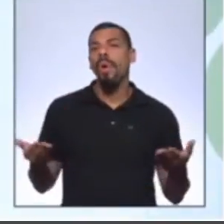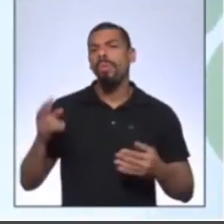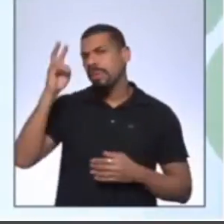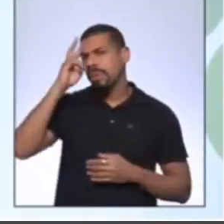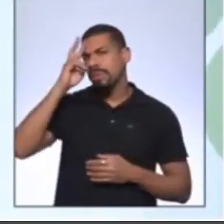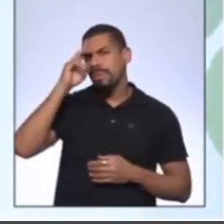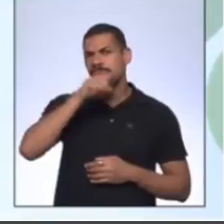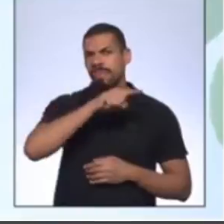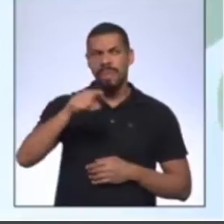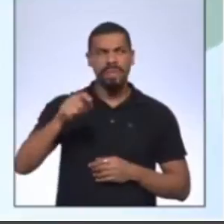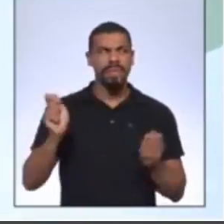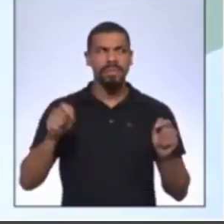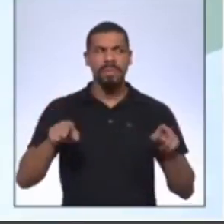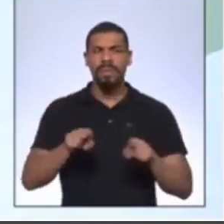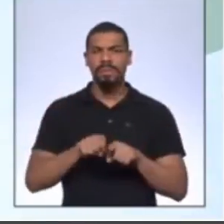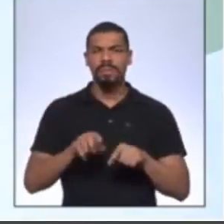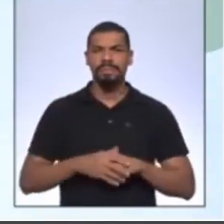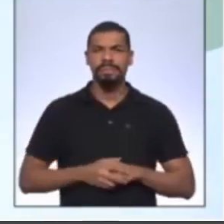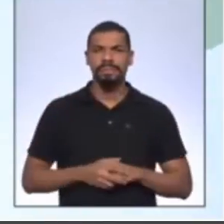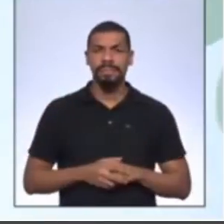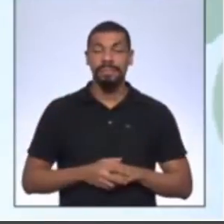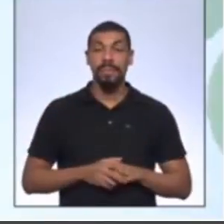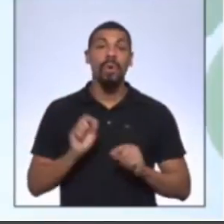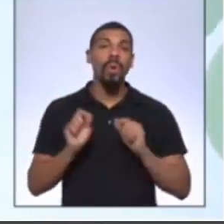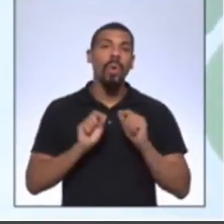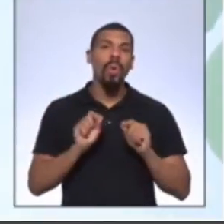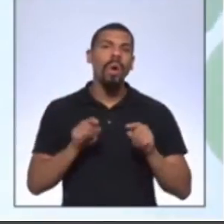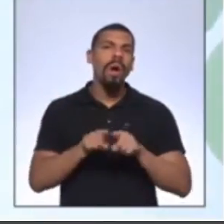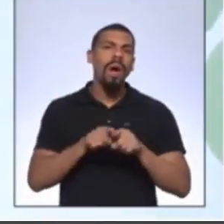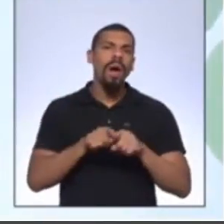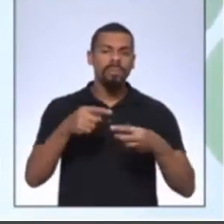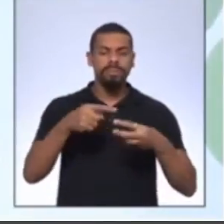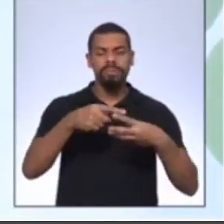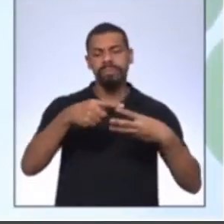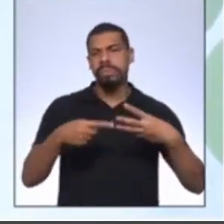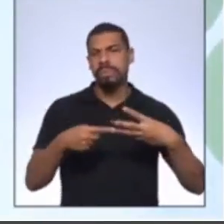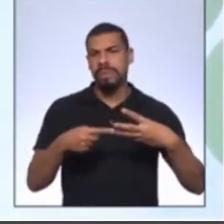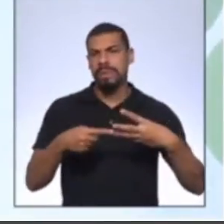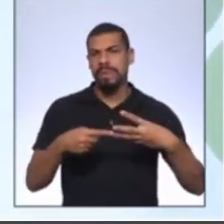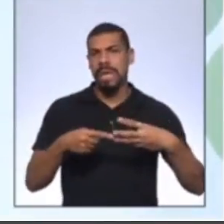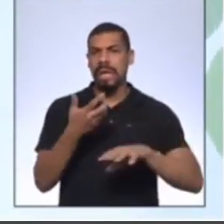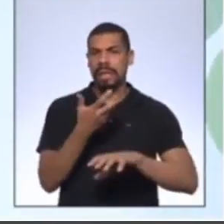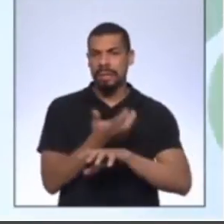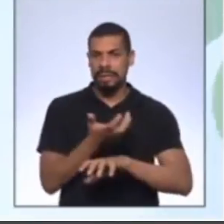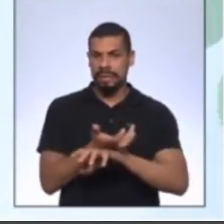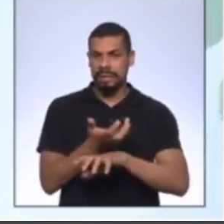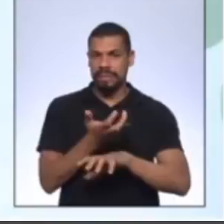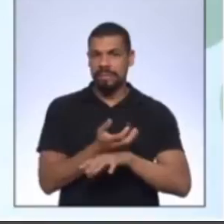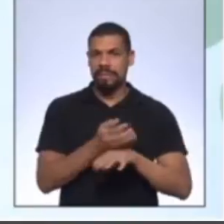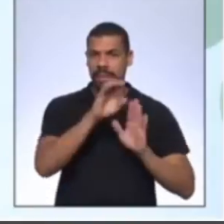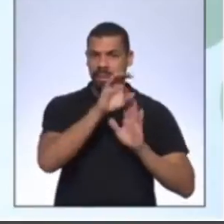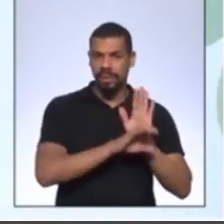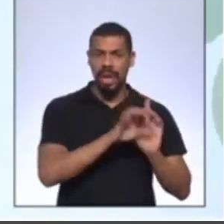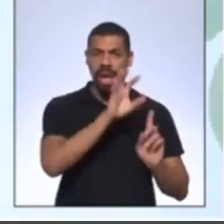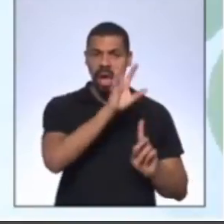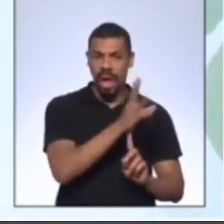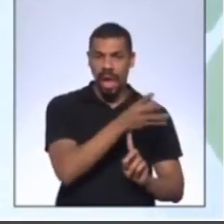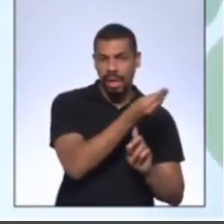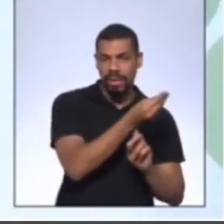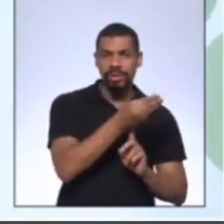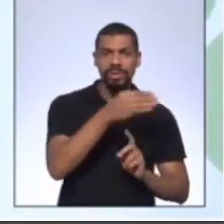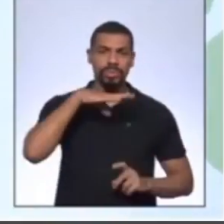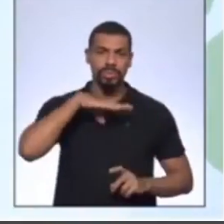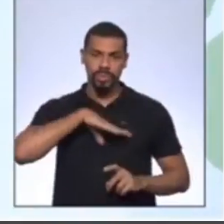vocês a área de linguagens e códigos ela abrange as três disciplinas né do currículo arte língua